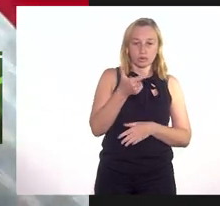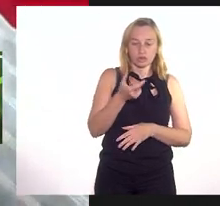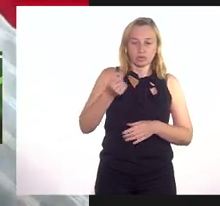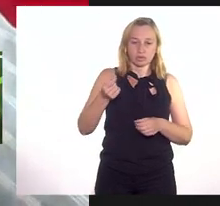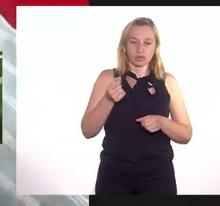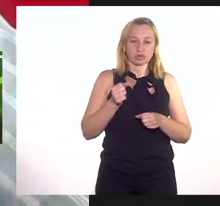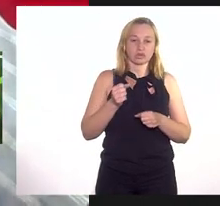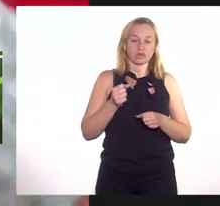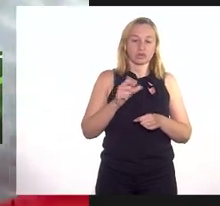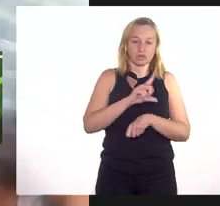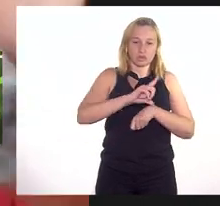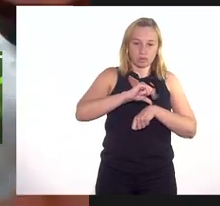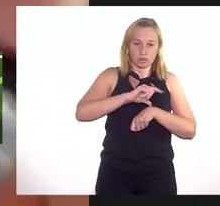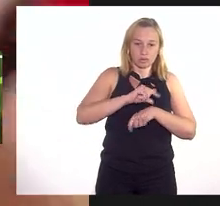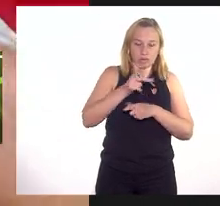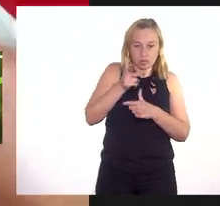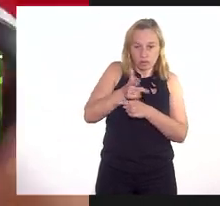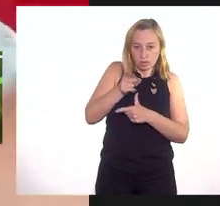live hoje falando de lupus também.